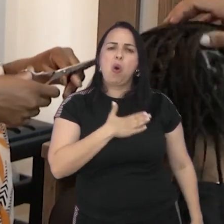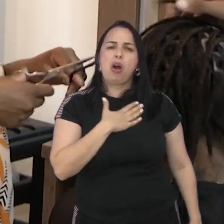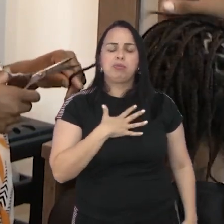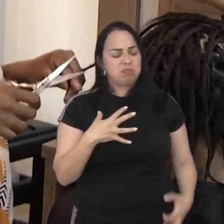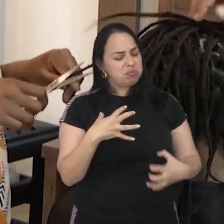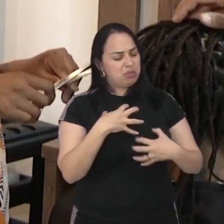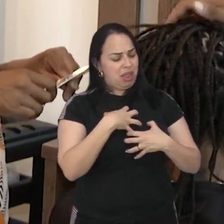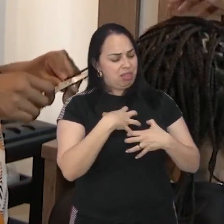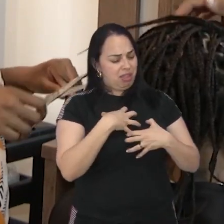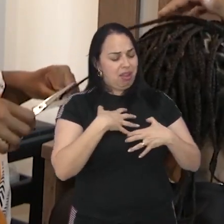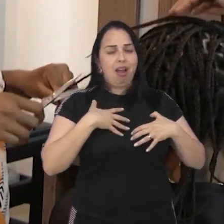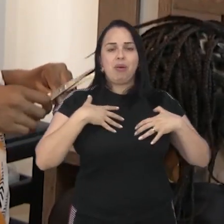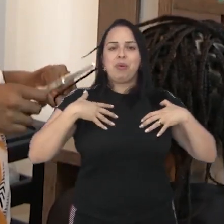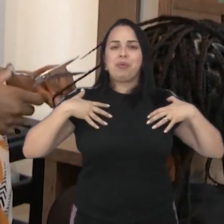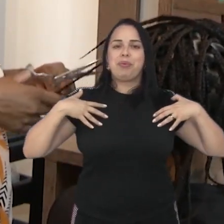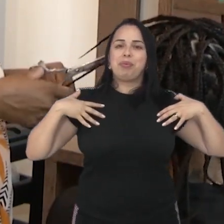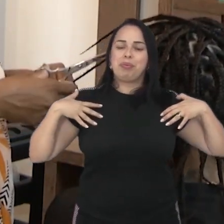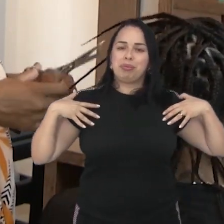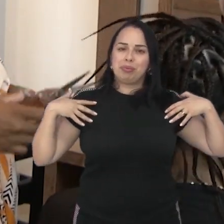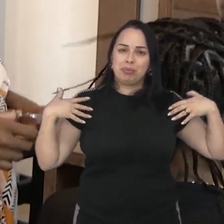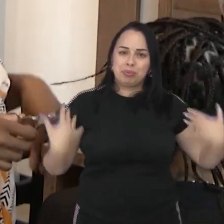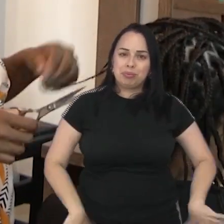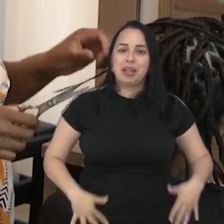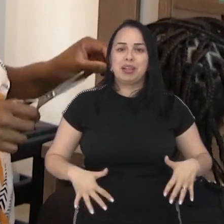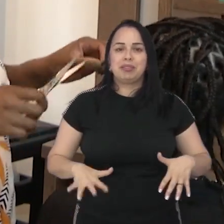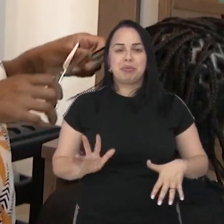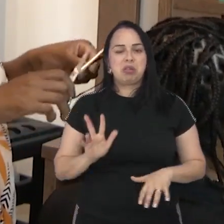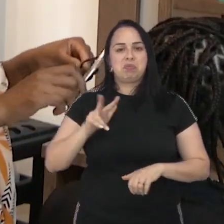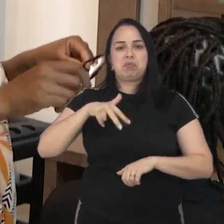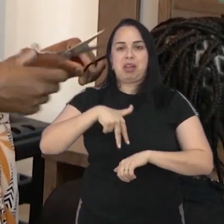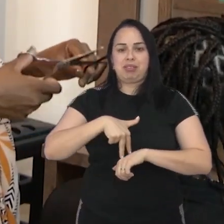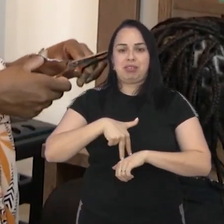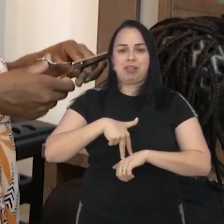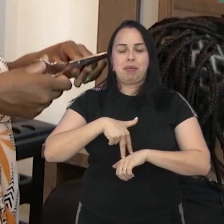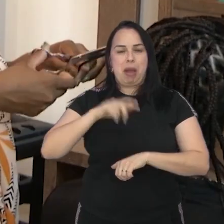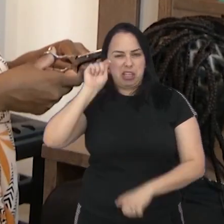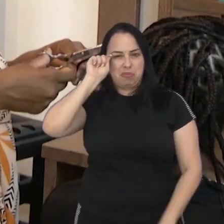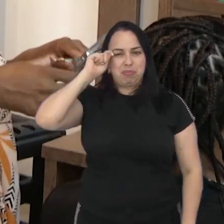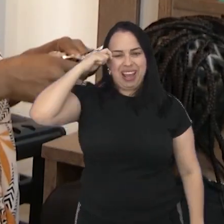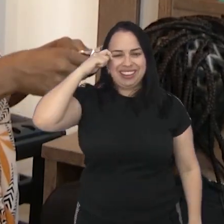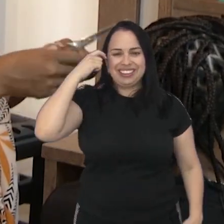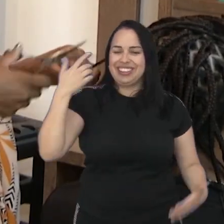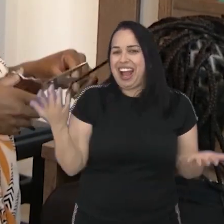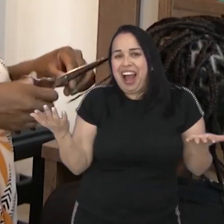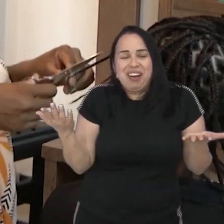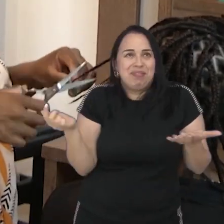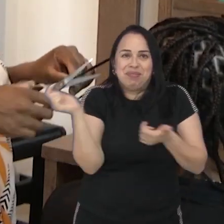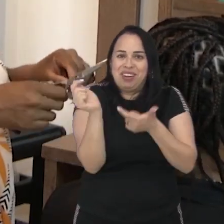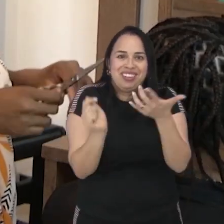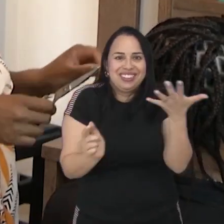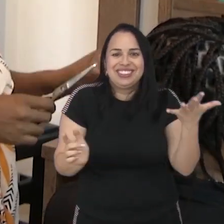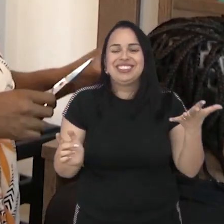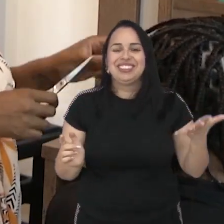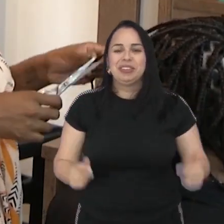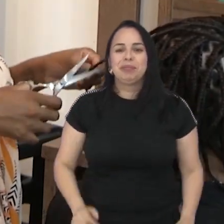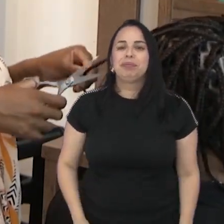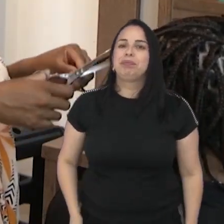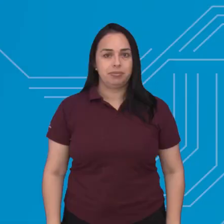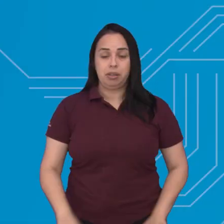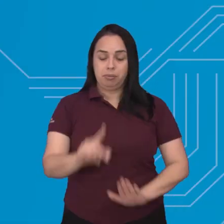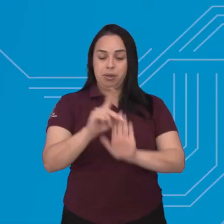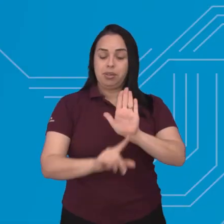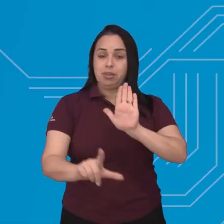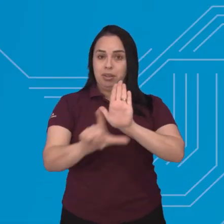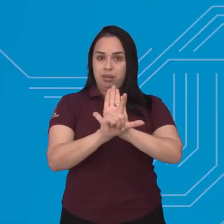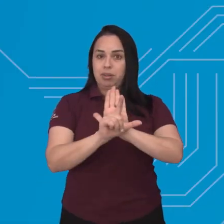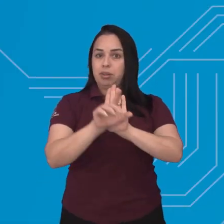eu gosto, me faz me sentir mais eu também, mais empoderado, mais preto, mais... é fiz.